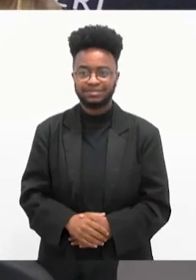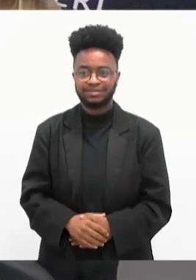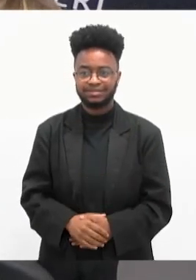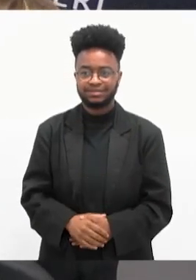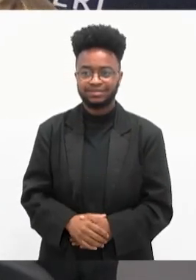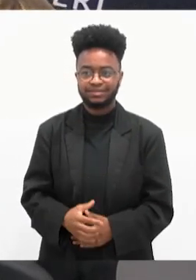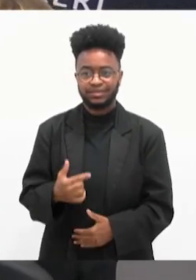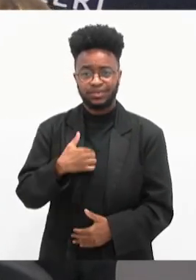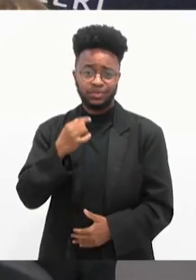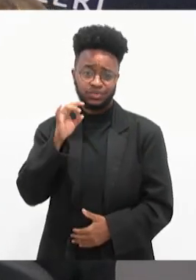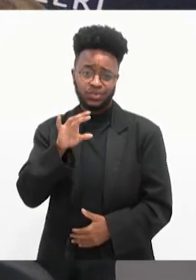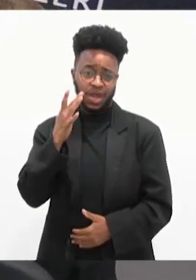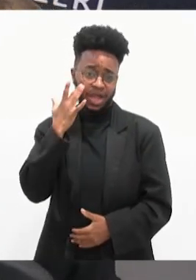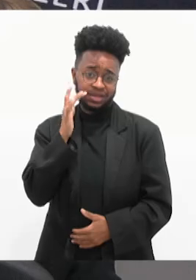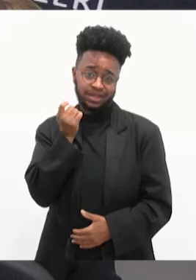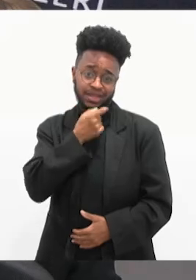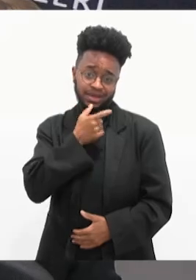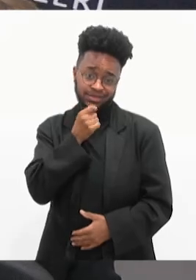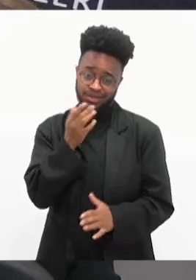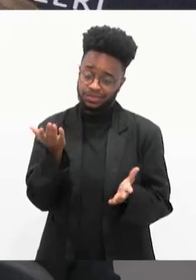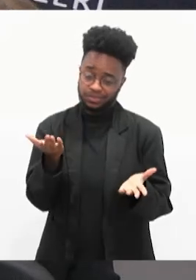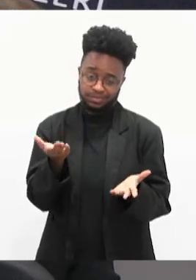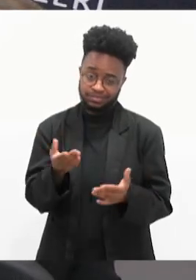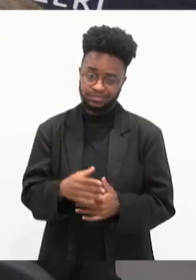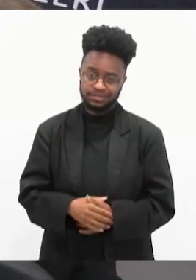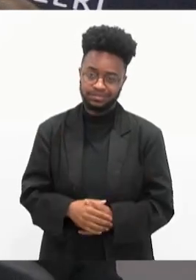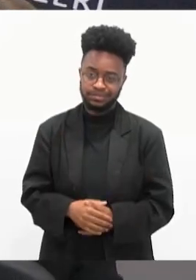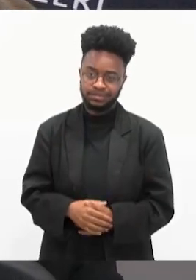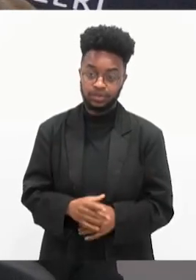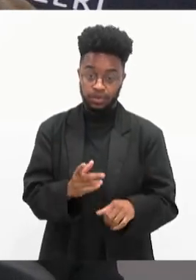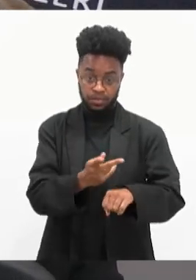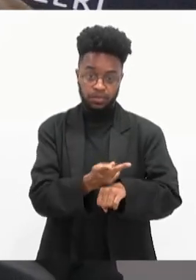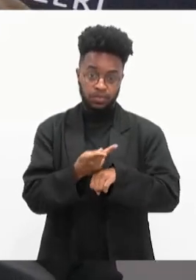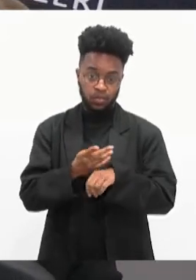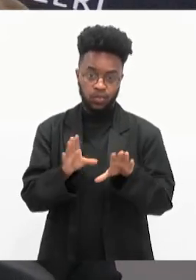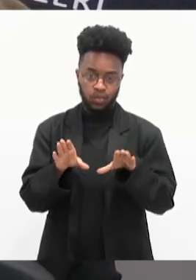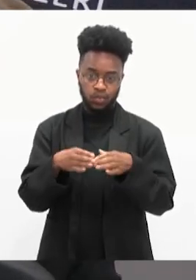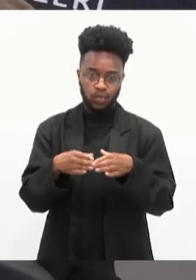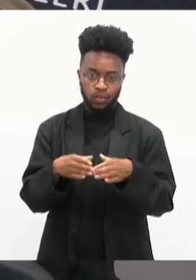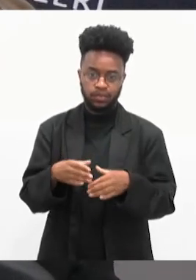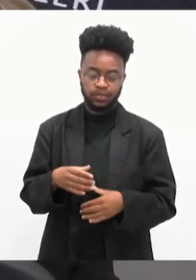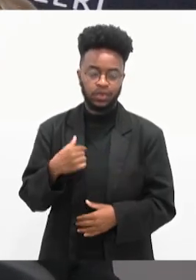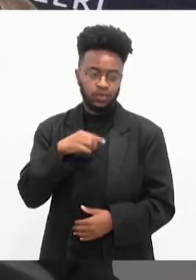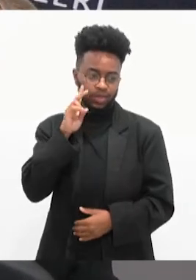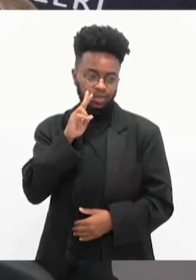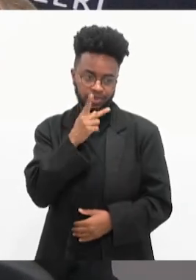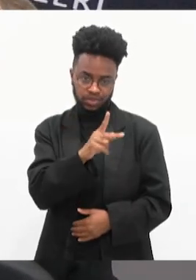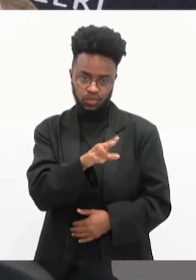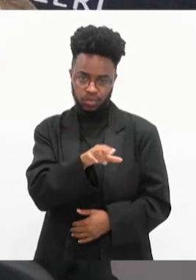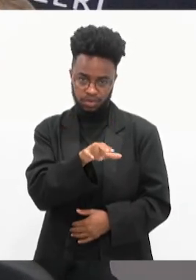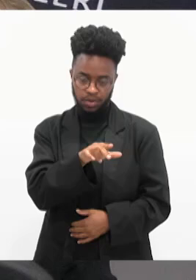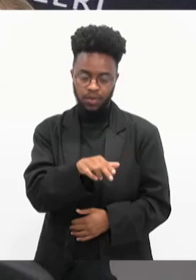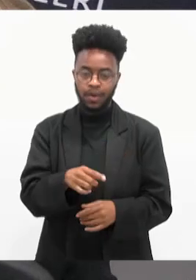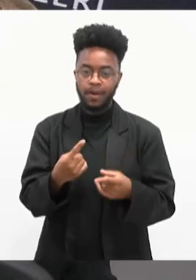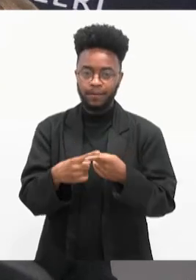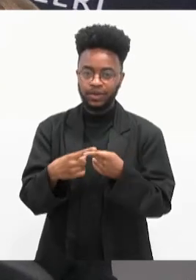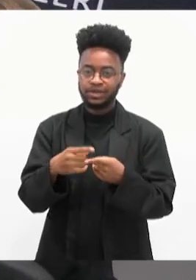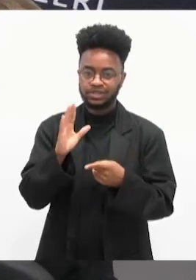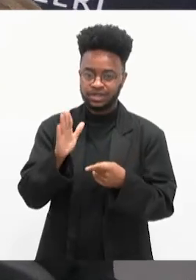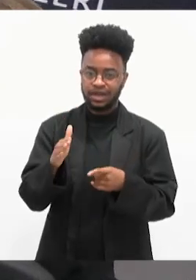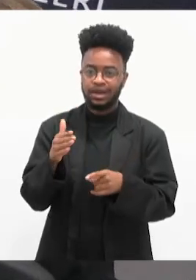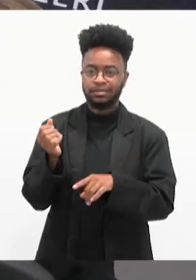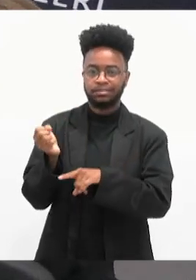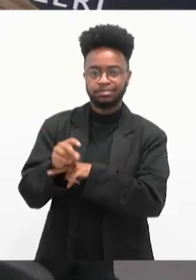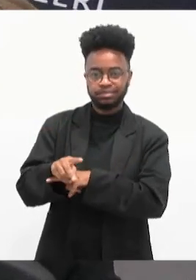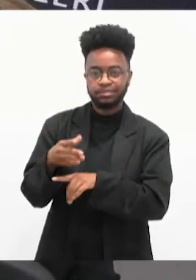Eu só achei engraçado esse papo. Foram ao meu gabinete. Eu lembrei do irmão de do Vossa meu irmão, Excelência. isso, também. Que foi Lobinho.